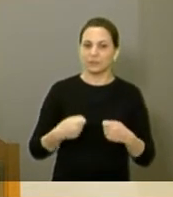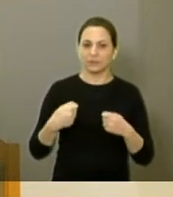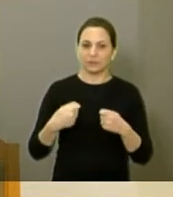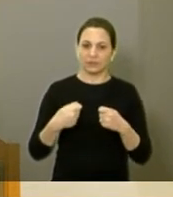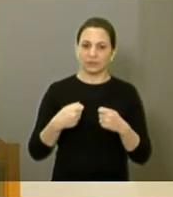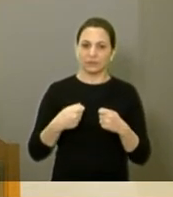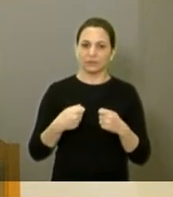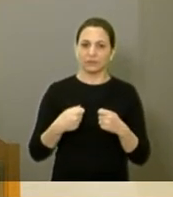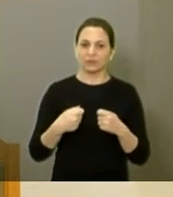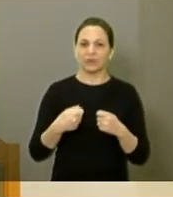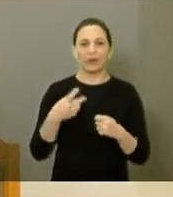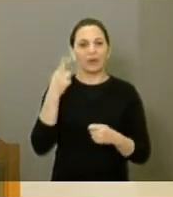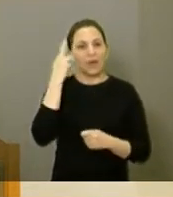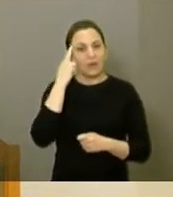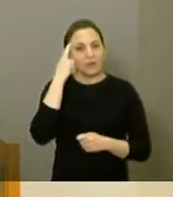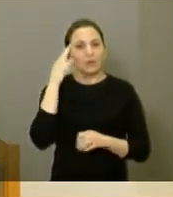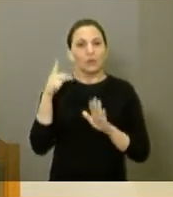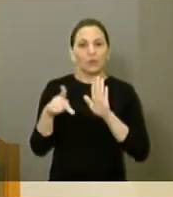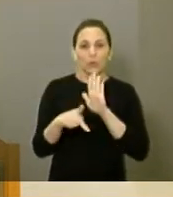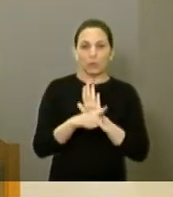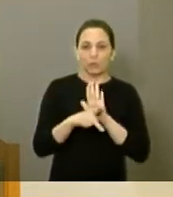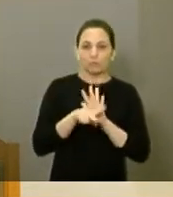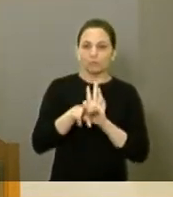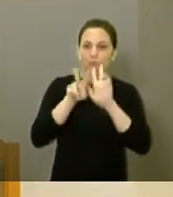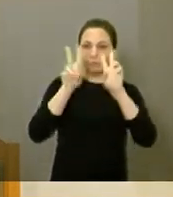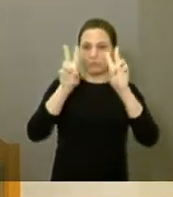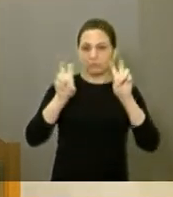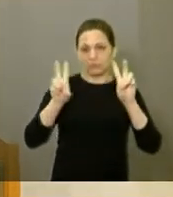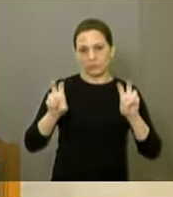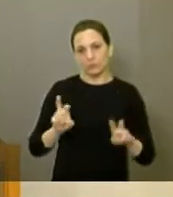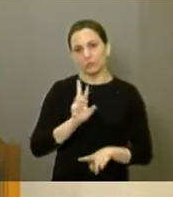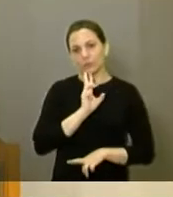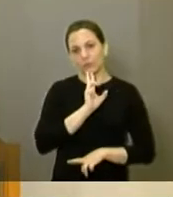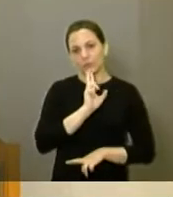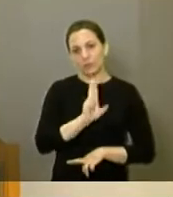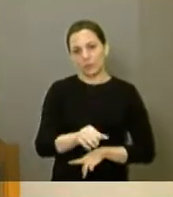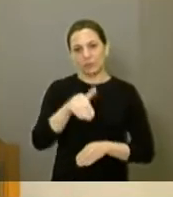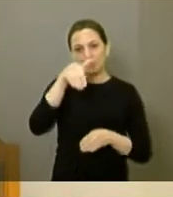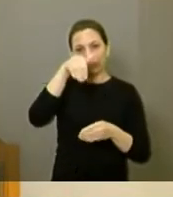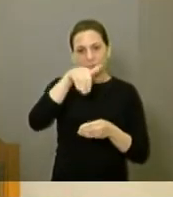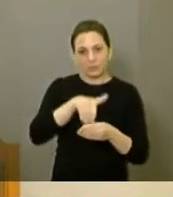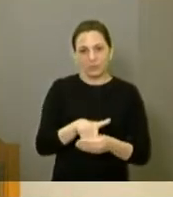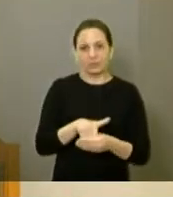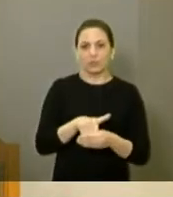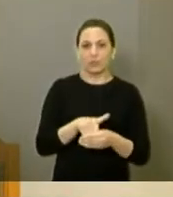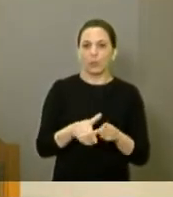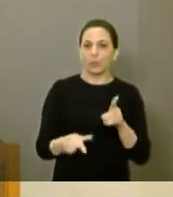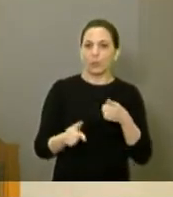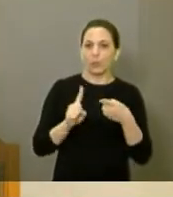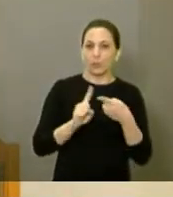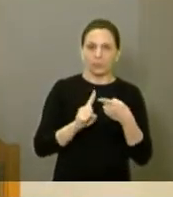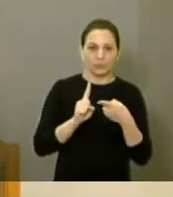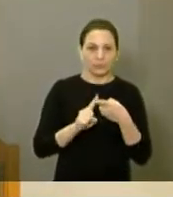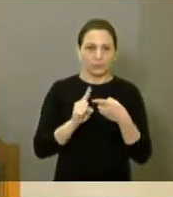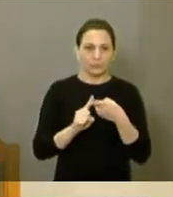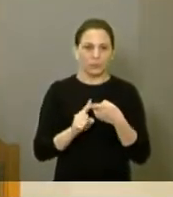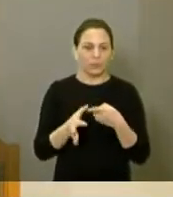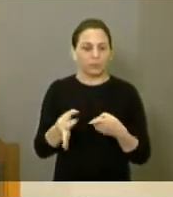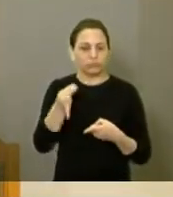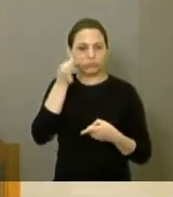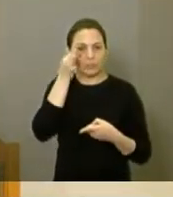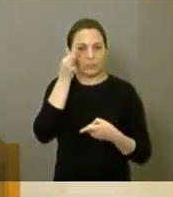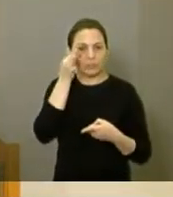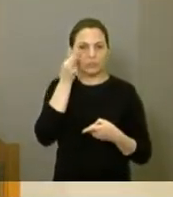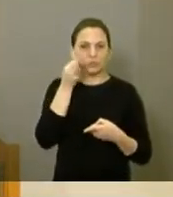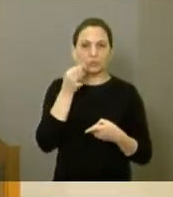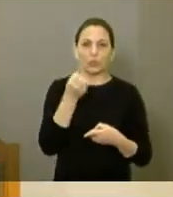séria reflexão sobre é o resultado das urnas e eu acho que o primeiro deles que chama atenção sem dúvida nenhuma é